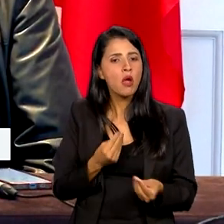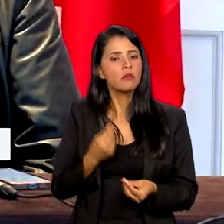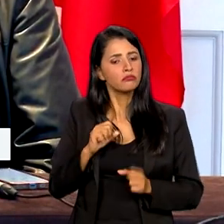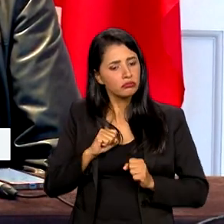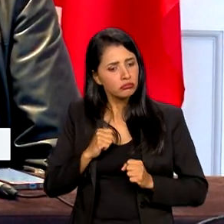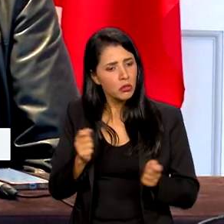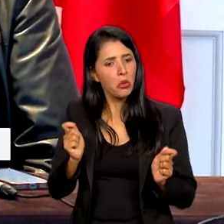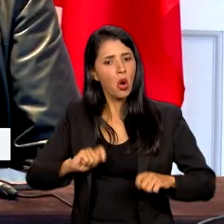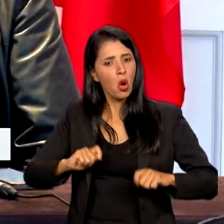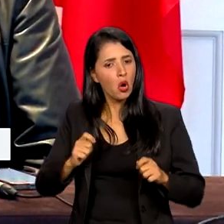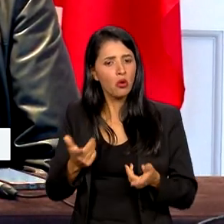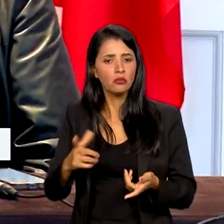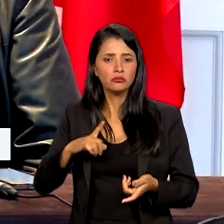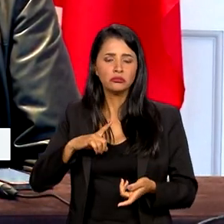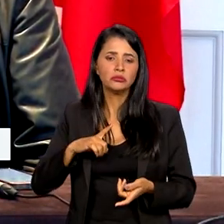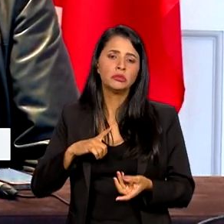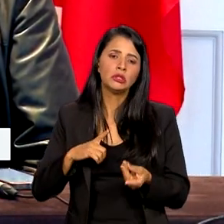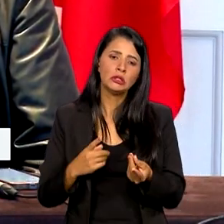disposta